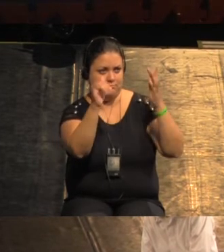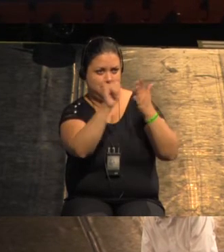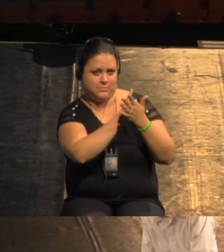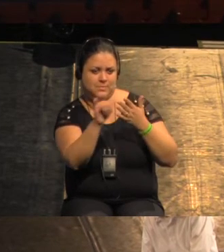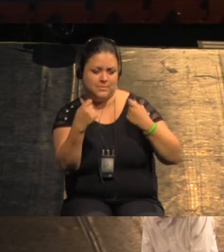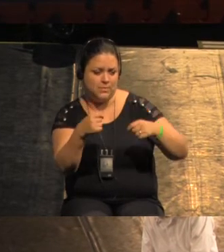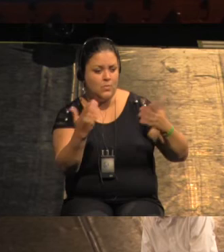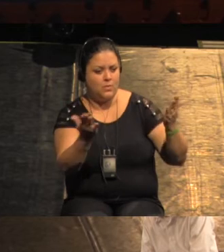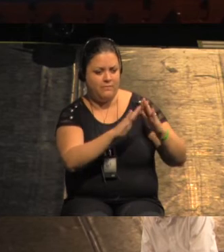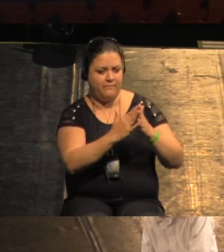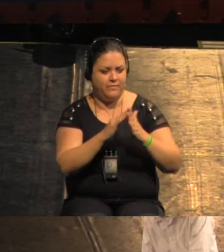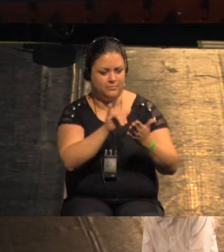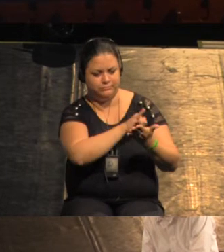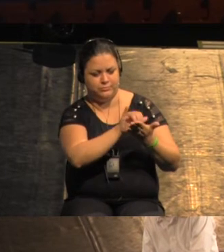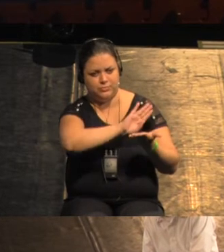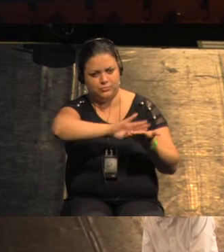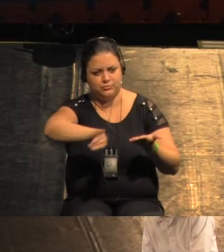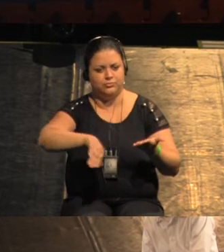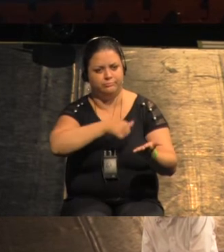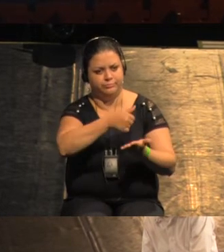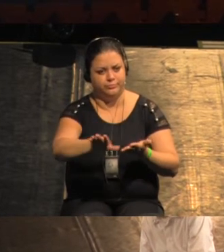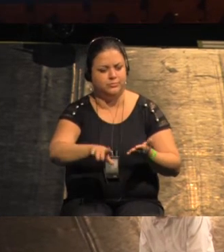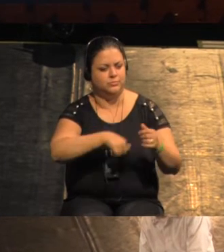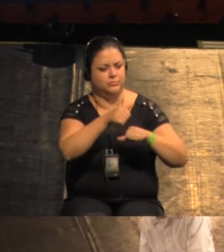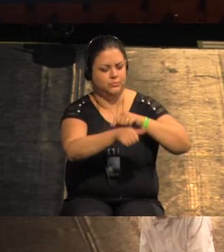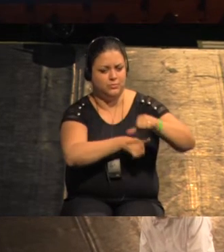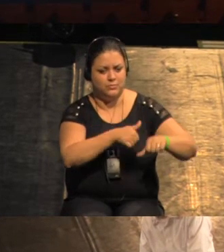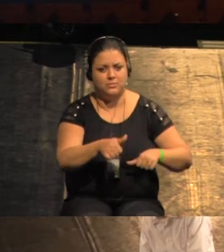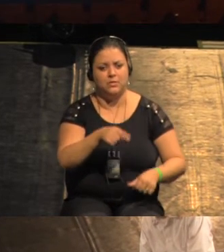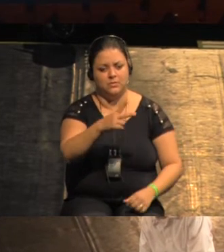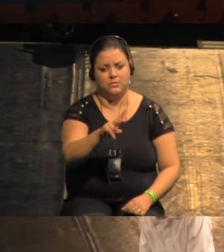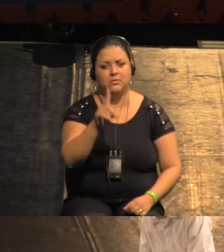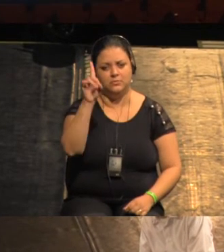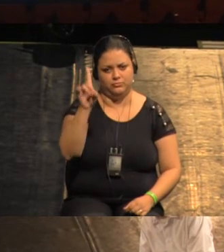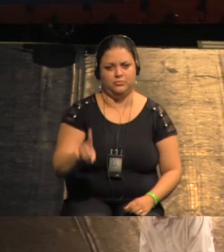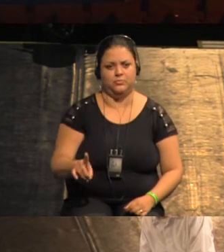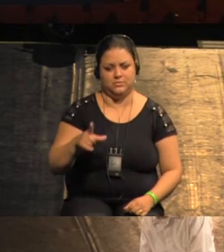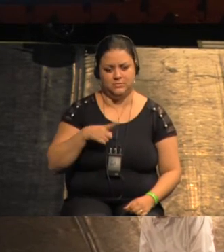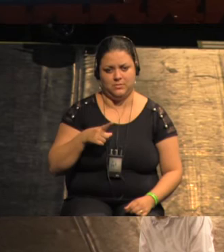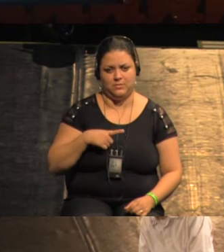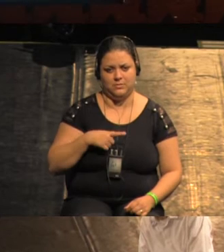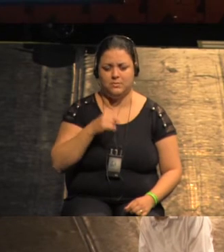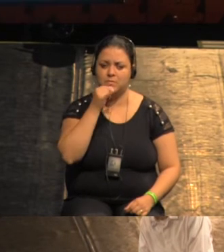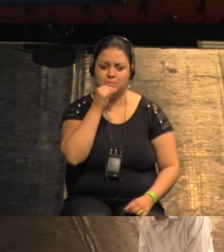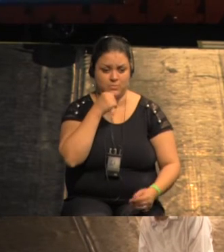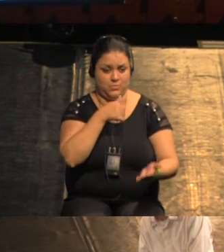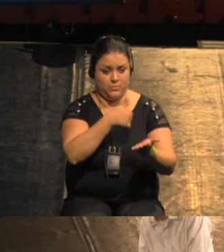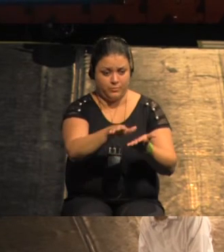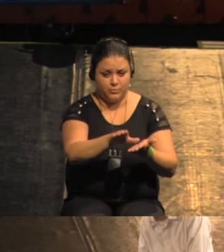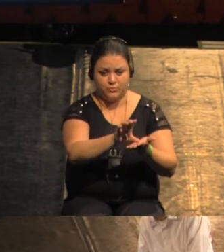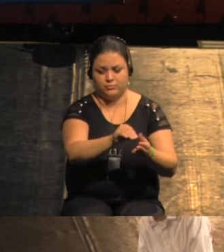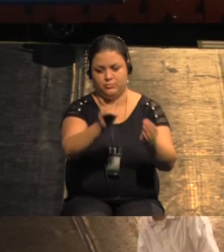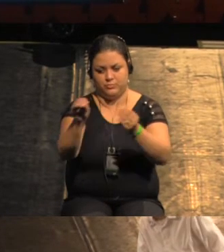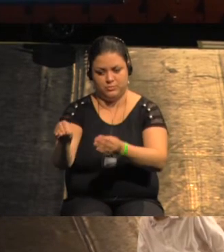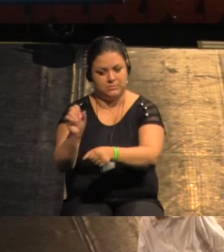população que está ali, a priori. Primeiro, precisamos discutir esses direitos, se o direito de quem chegou